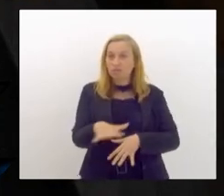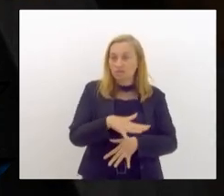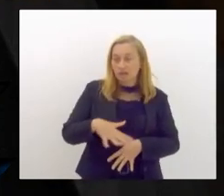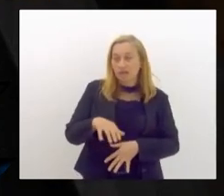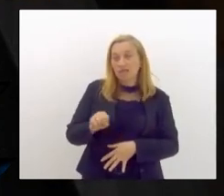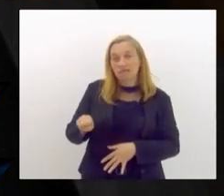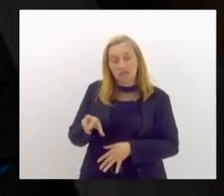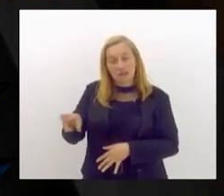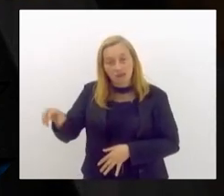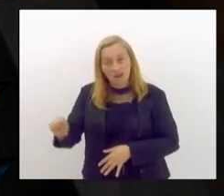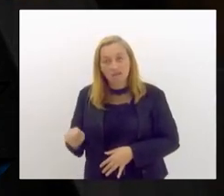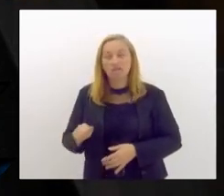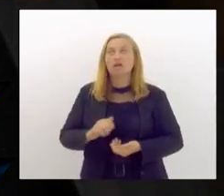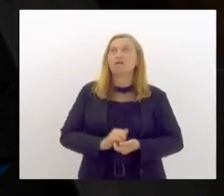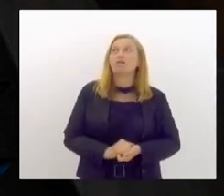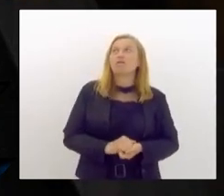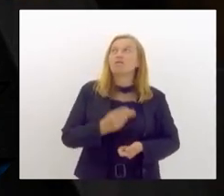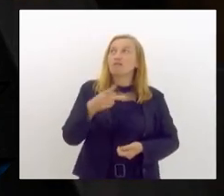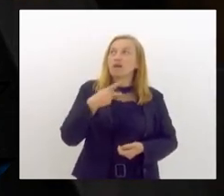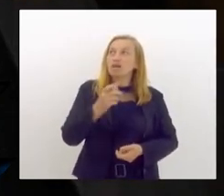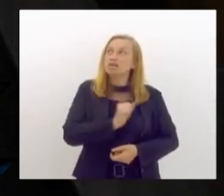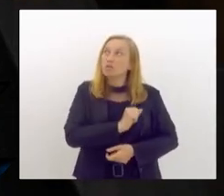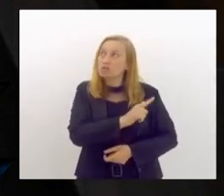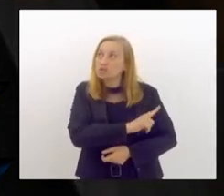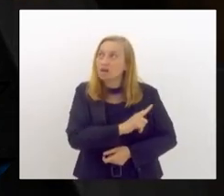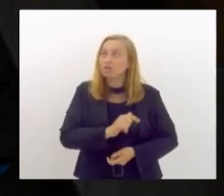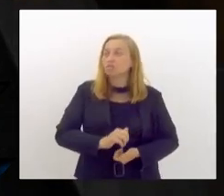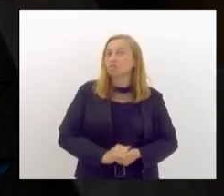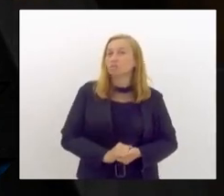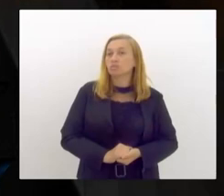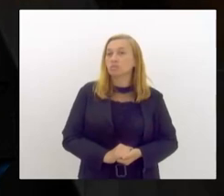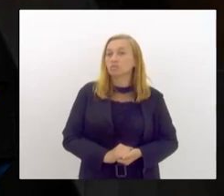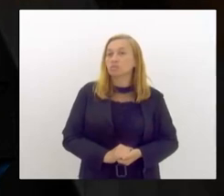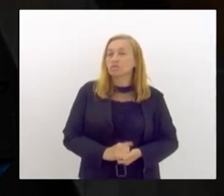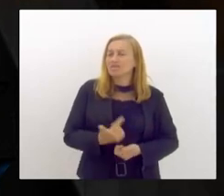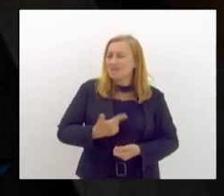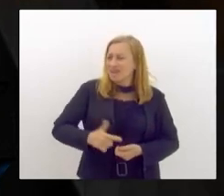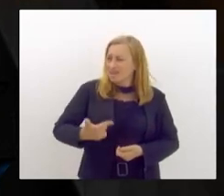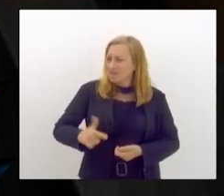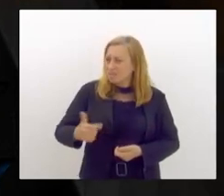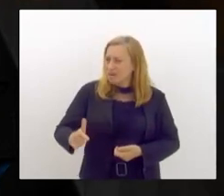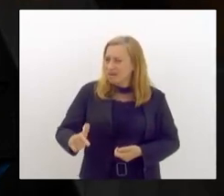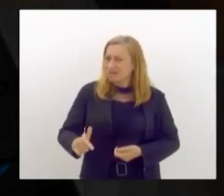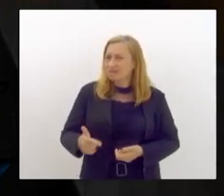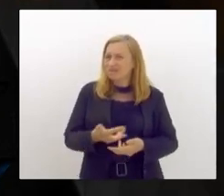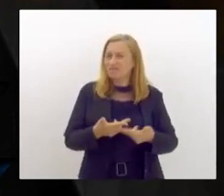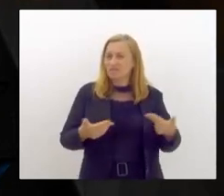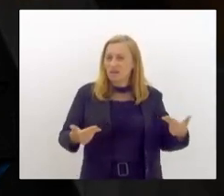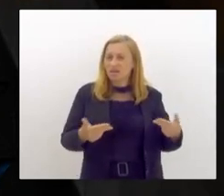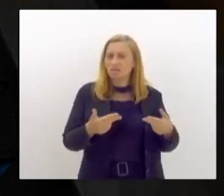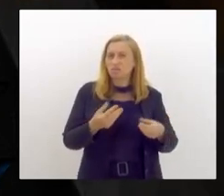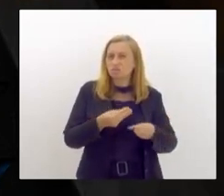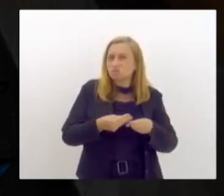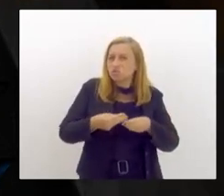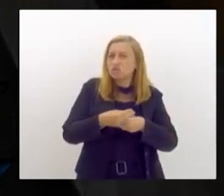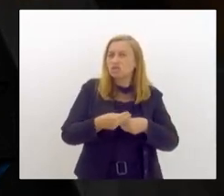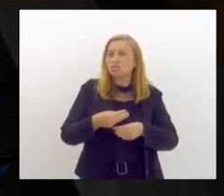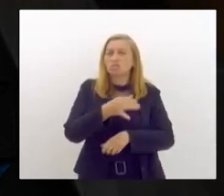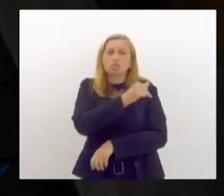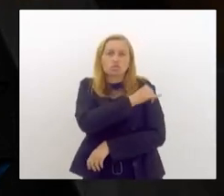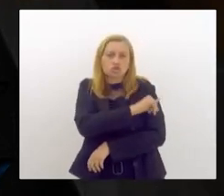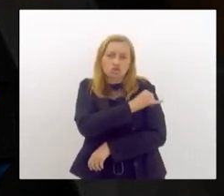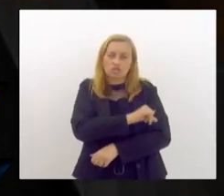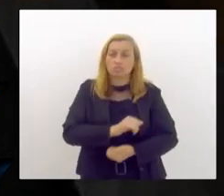serrana, citei São Gonçalo, mas se repete em dezenas de municípios do Rio de